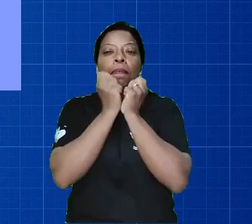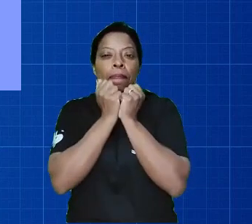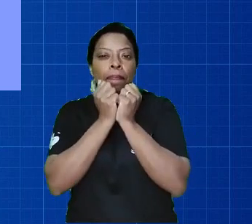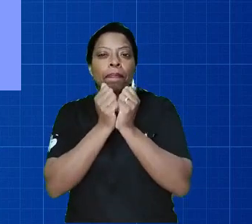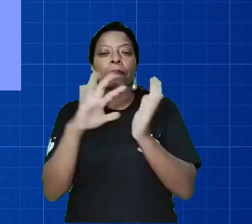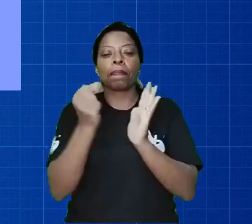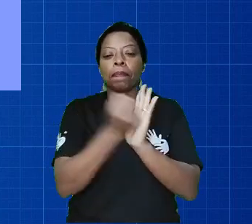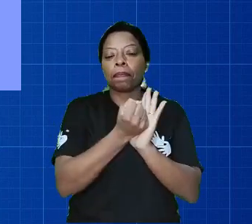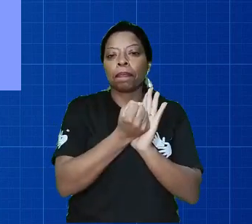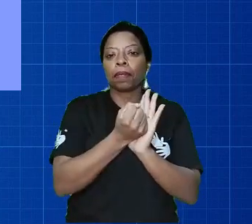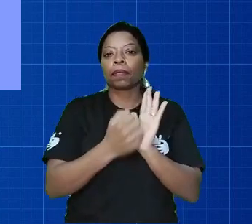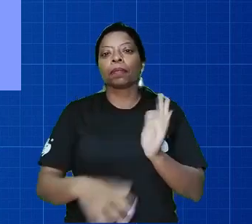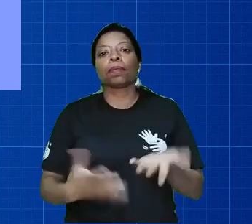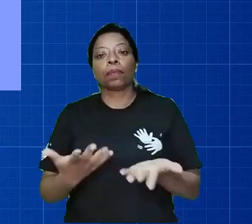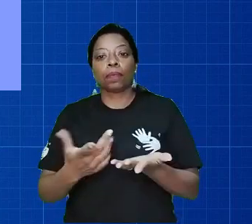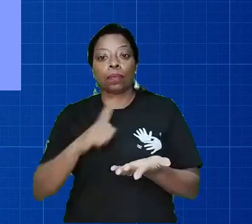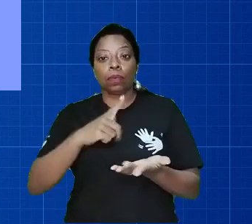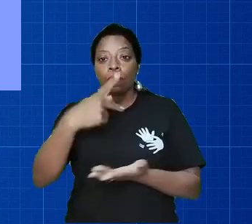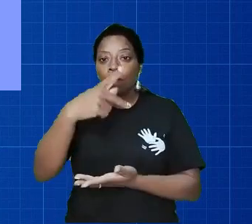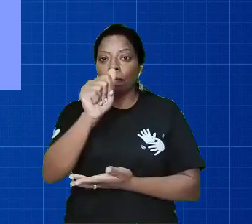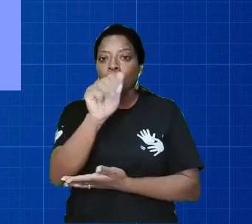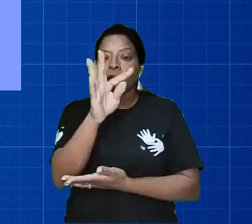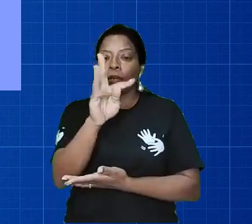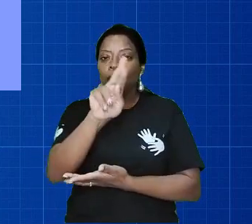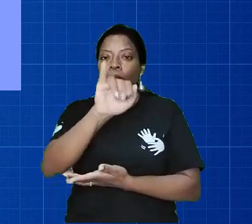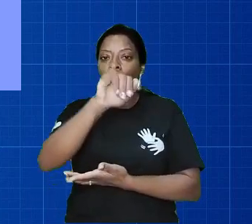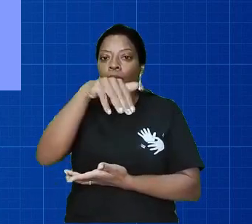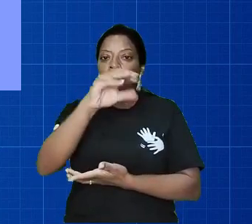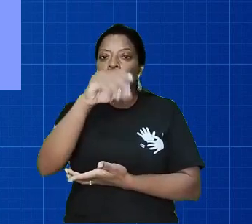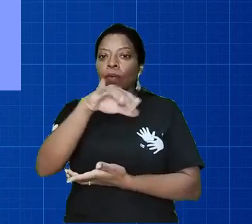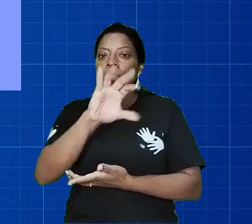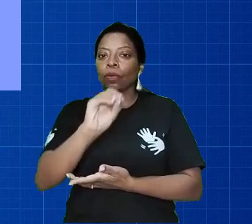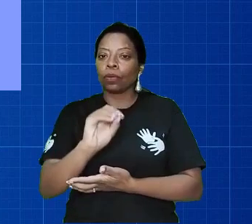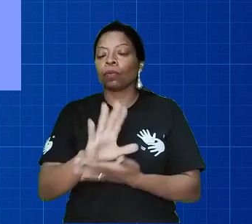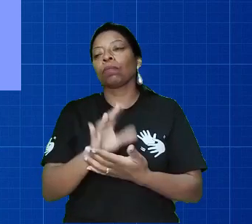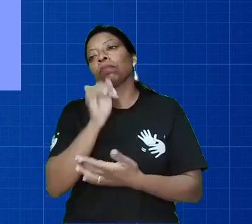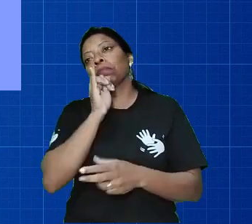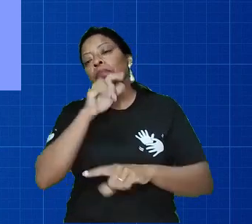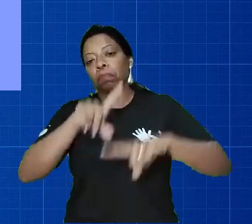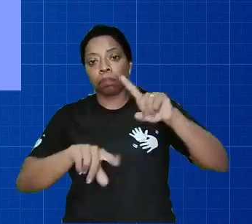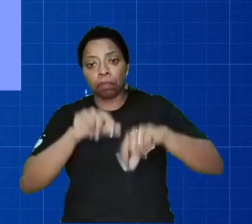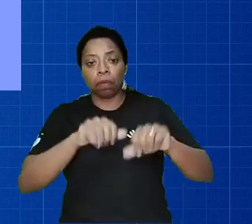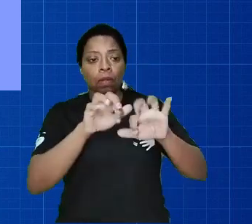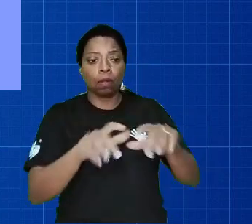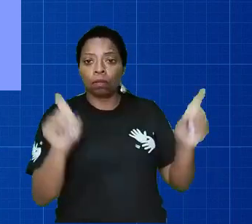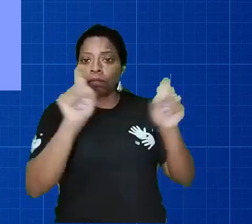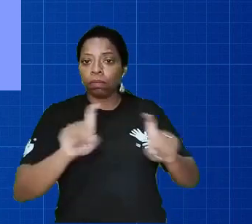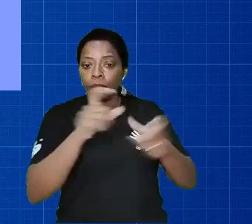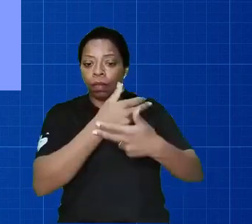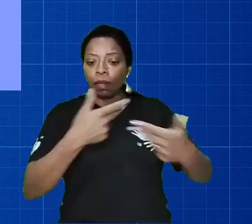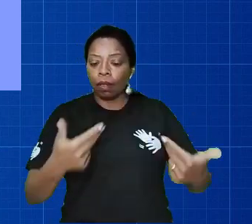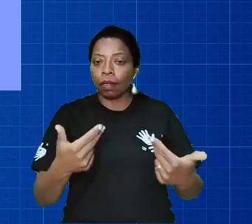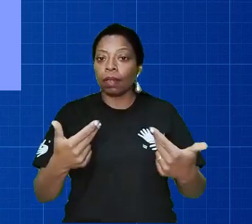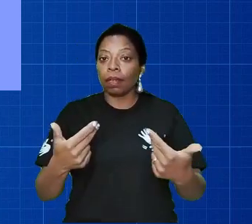da unidade, como os equipamentos, os móveis, todos esses materiais eles precisam ser